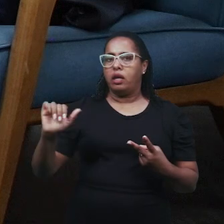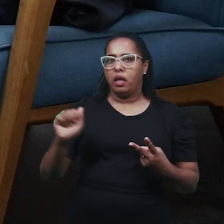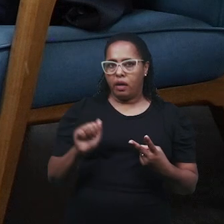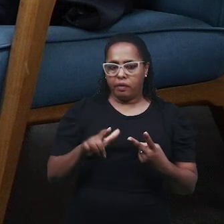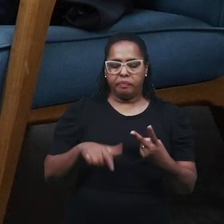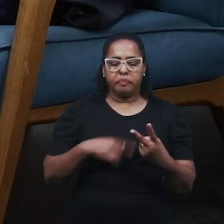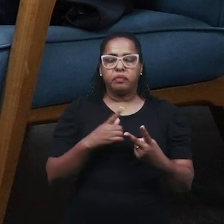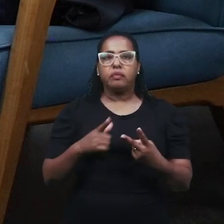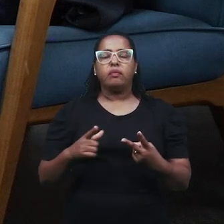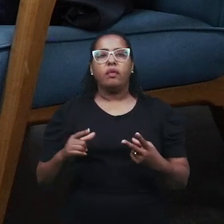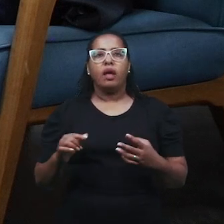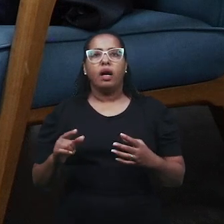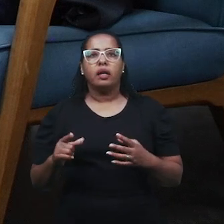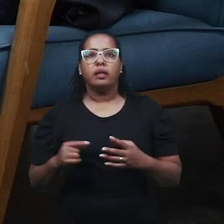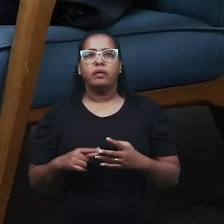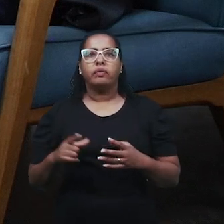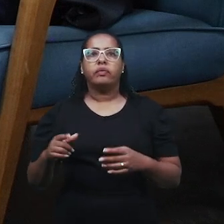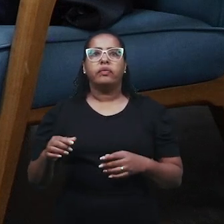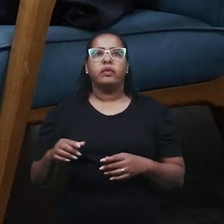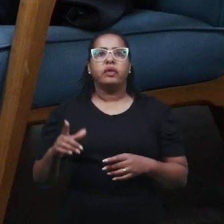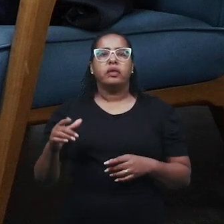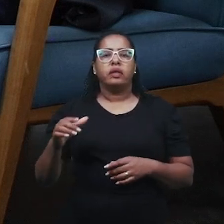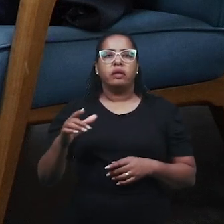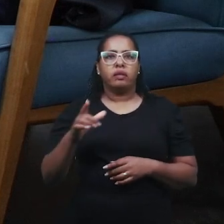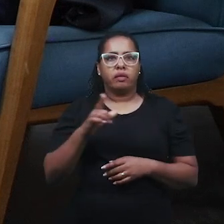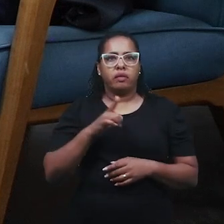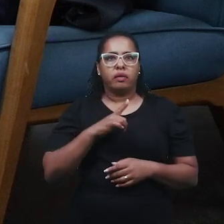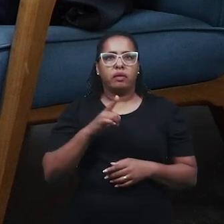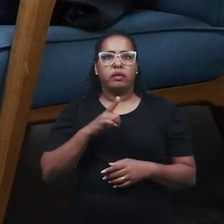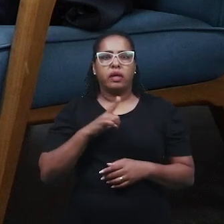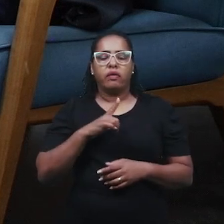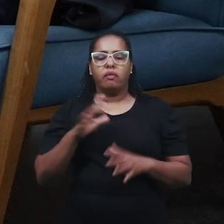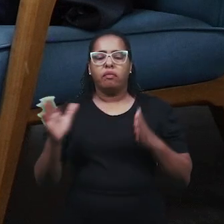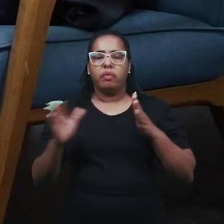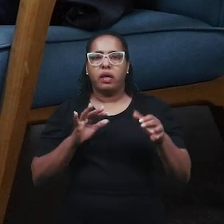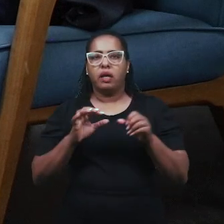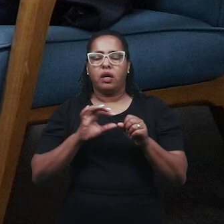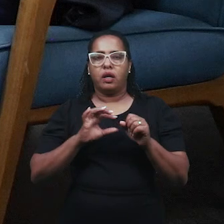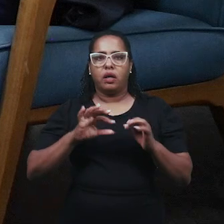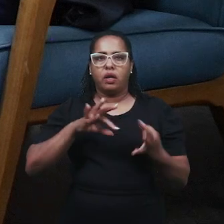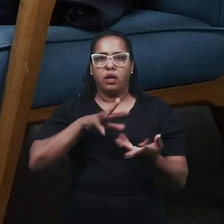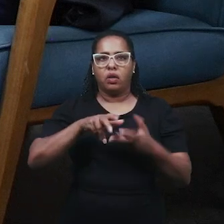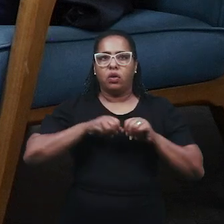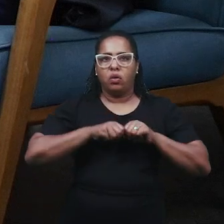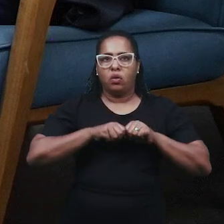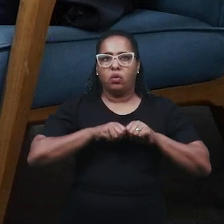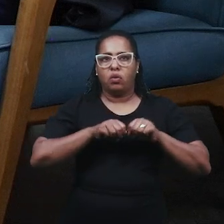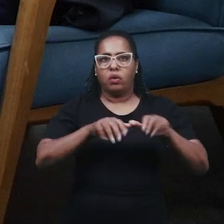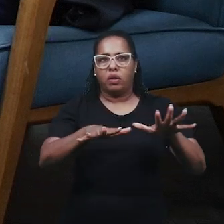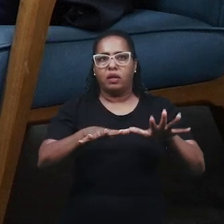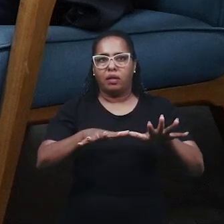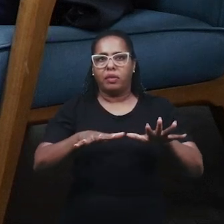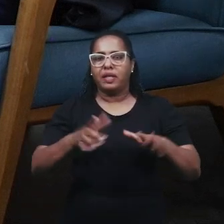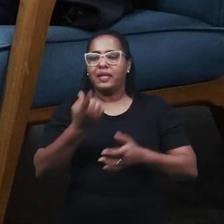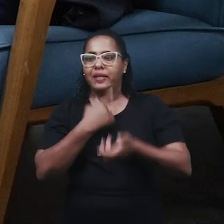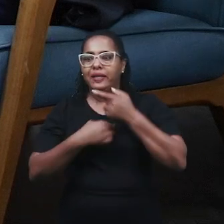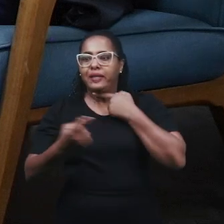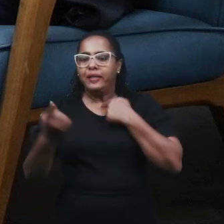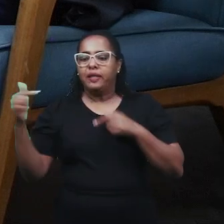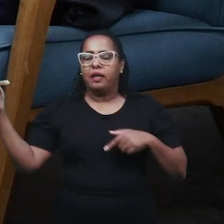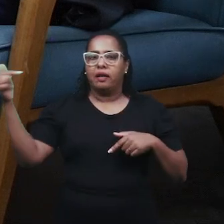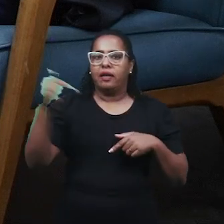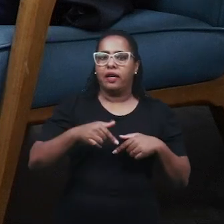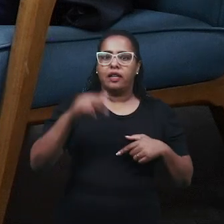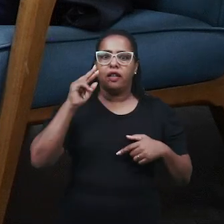que nos receberam uma vez, logo antes da pandemia. Queriam logo vir aqui para ver